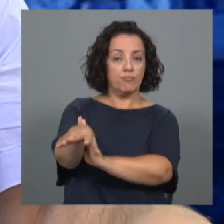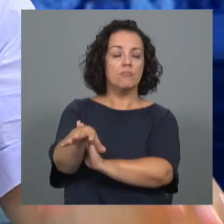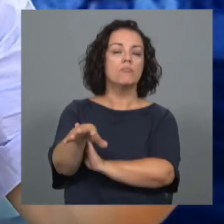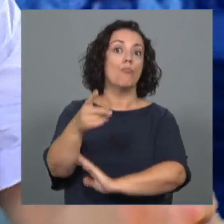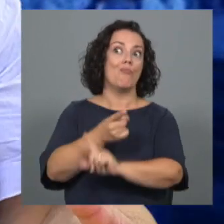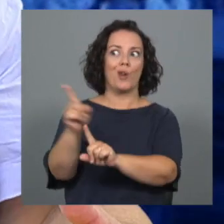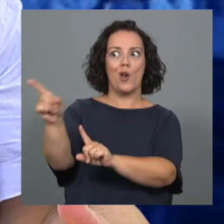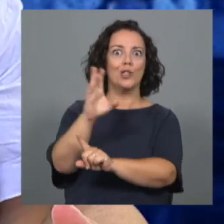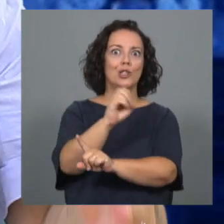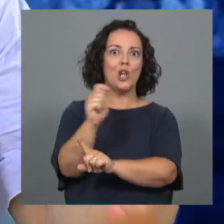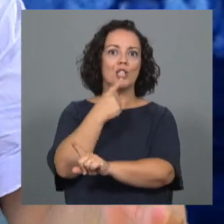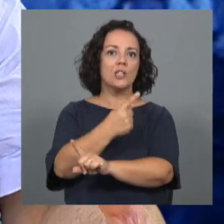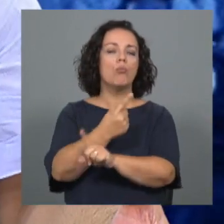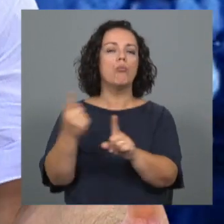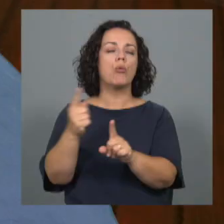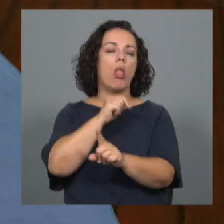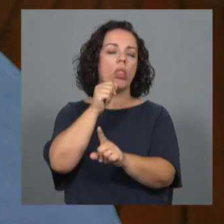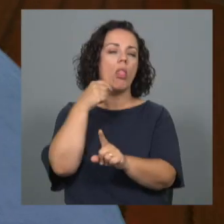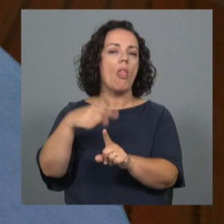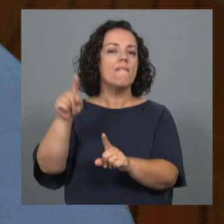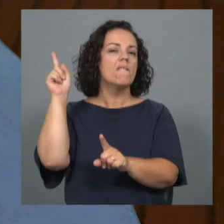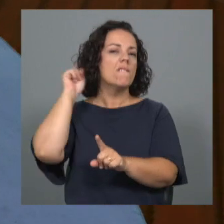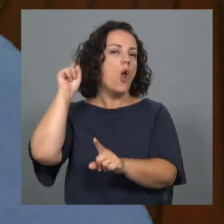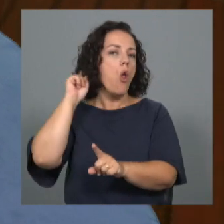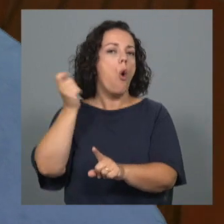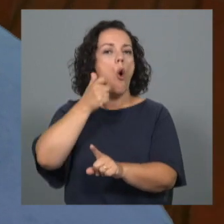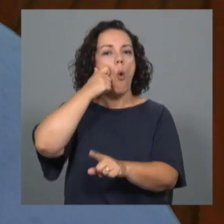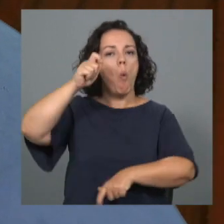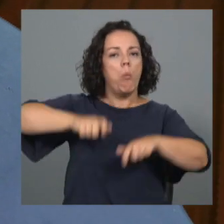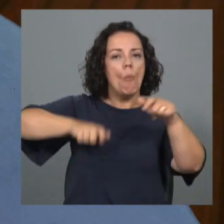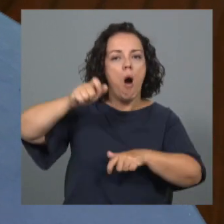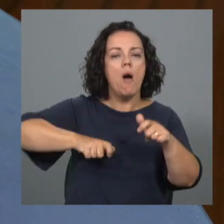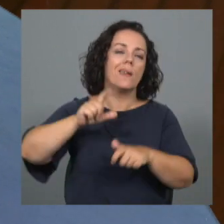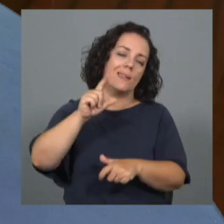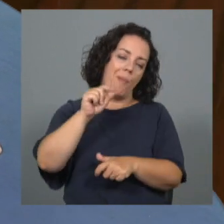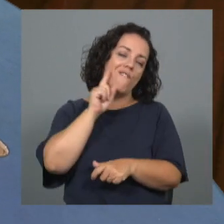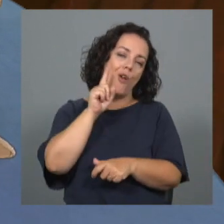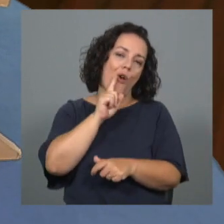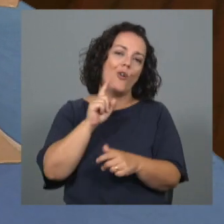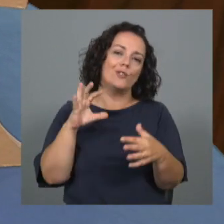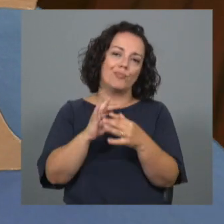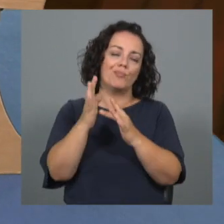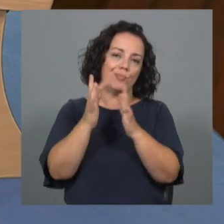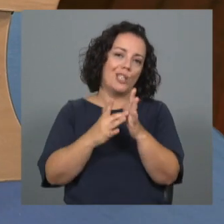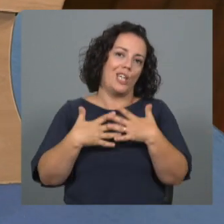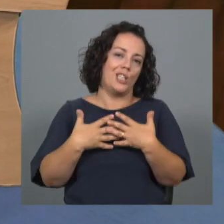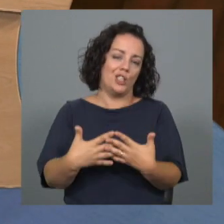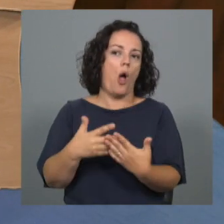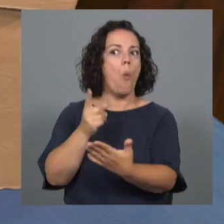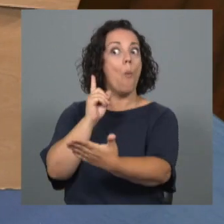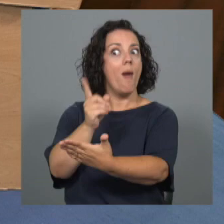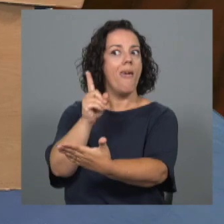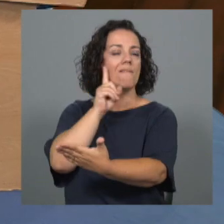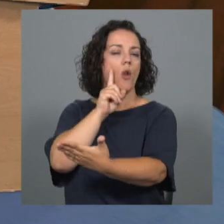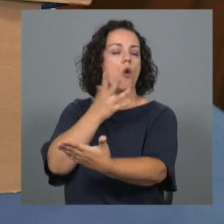dizia, pelo quadro dos seus valores humanos e naturalmente, pelos valores cristãos que reconhecem como referentes e, portanto, também